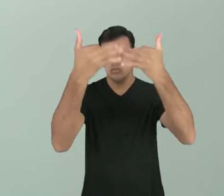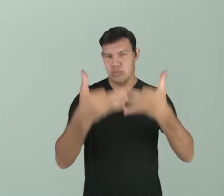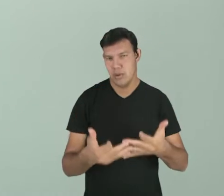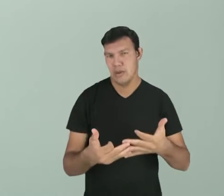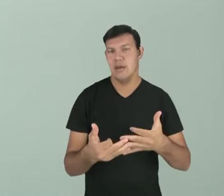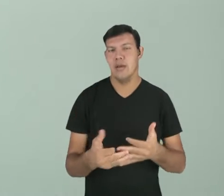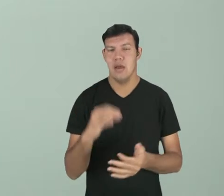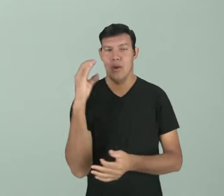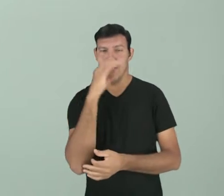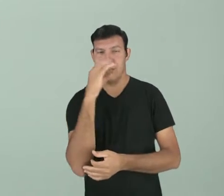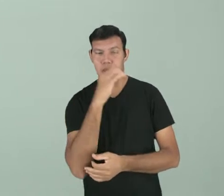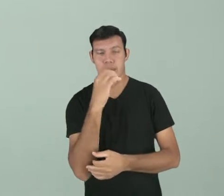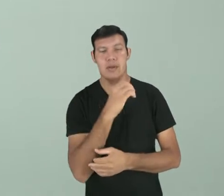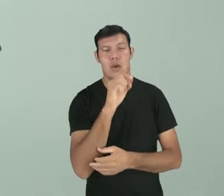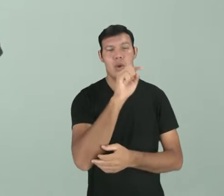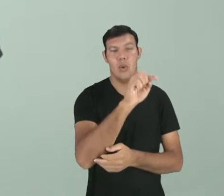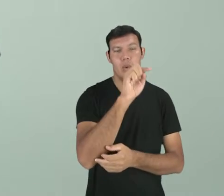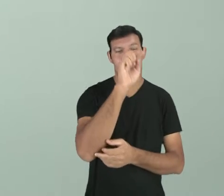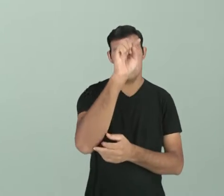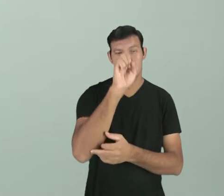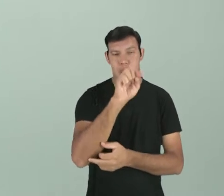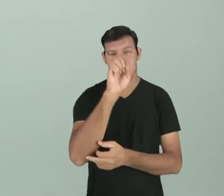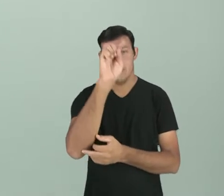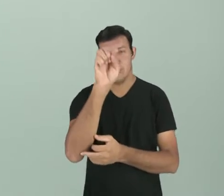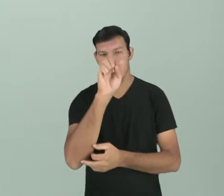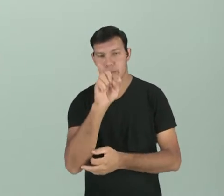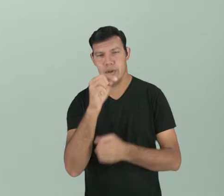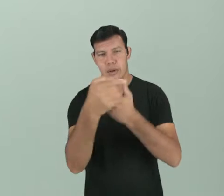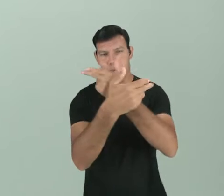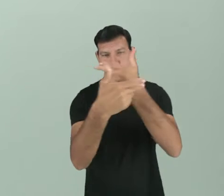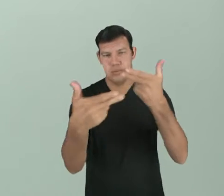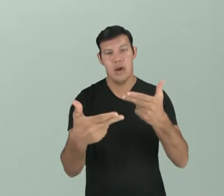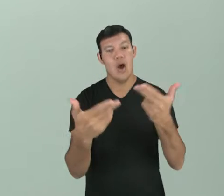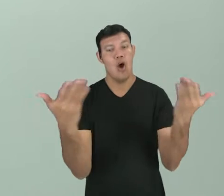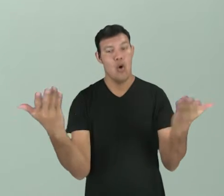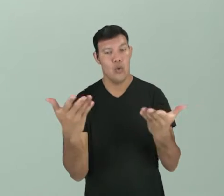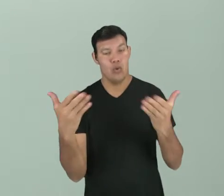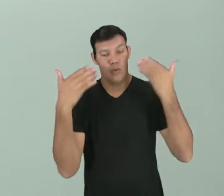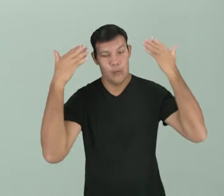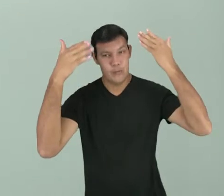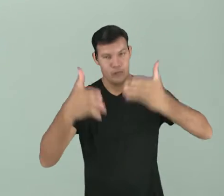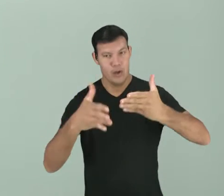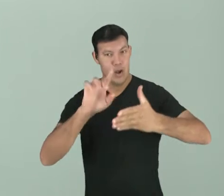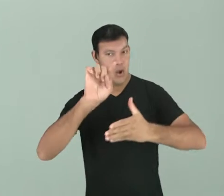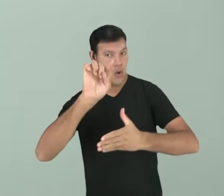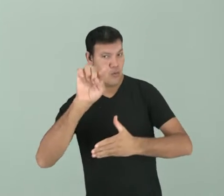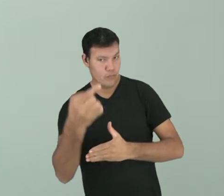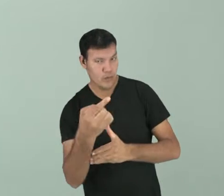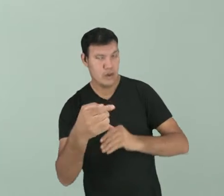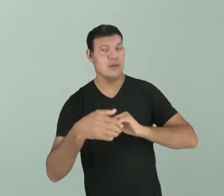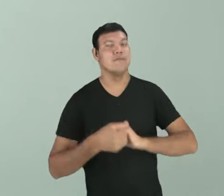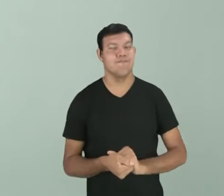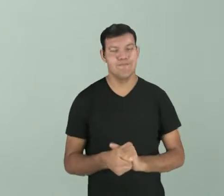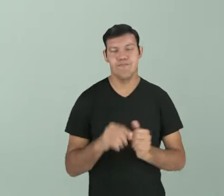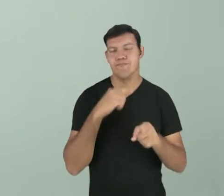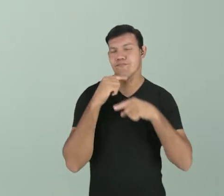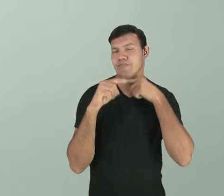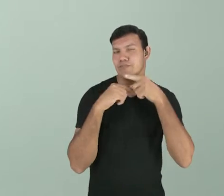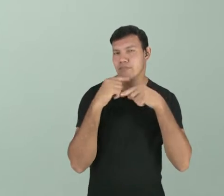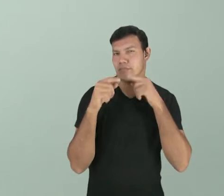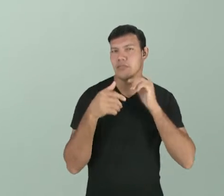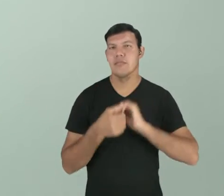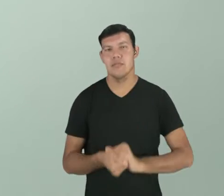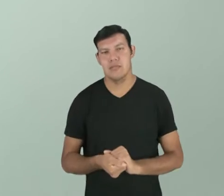rápida, e hoje nós vamos falar sobre um pouquinho sobre a vírgula, tá? Então prestem atenção, qualquer dúvida